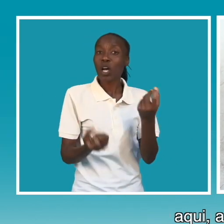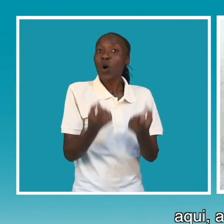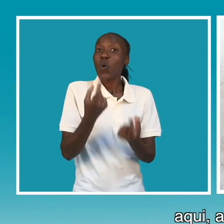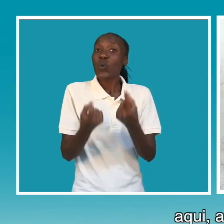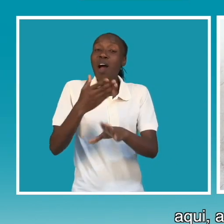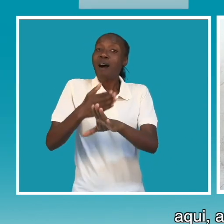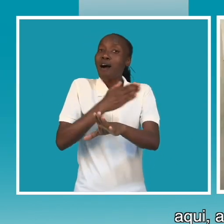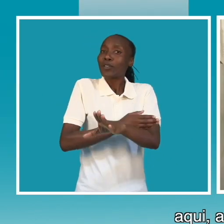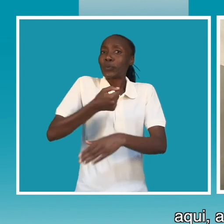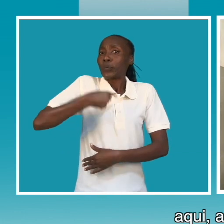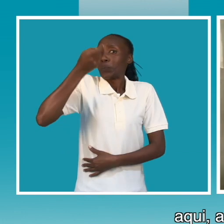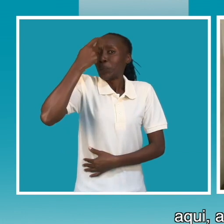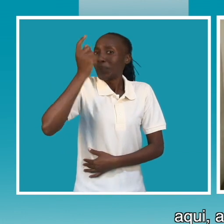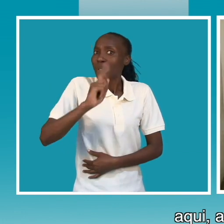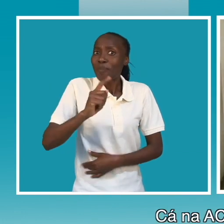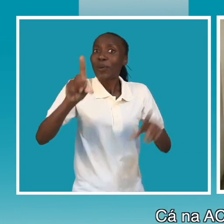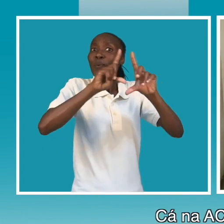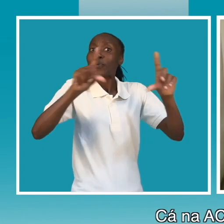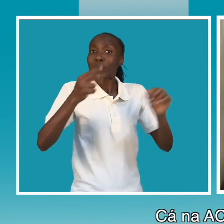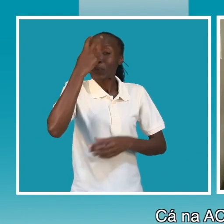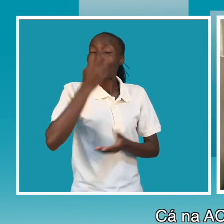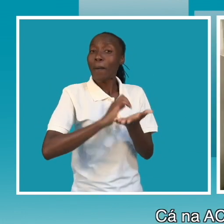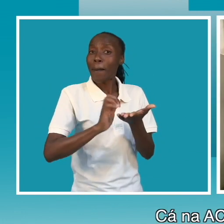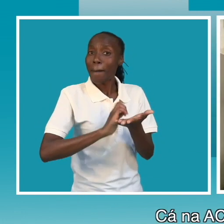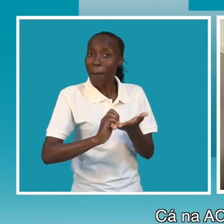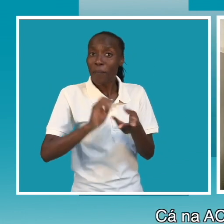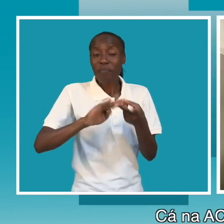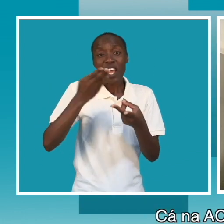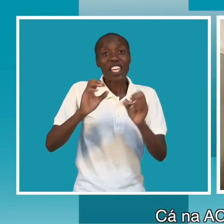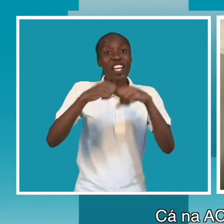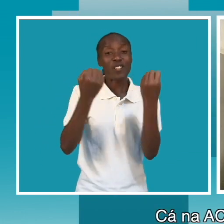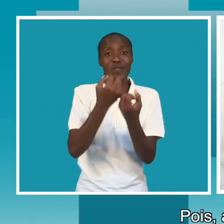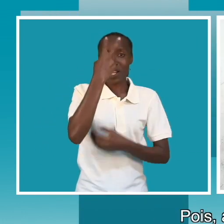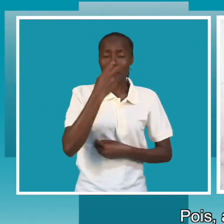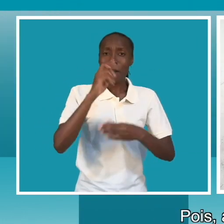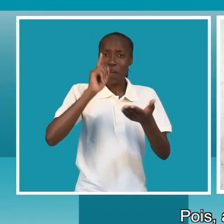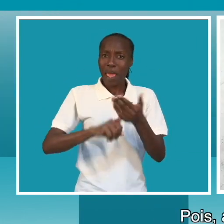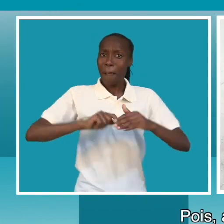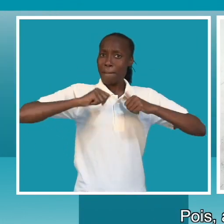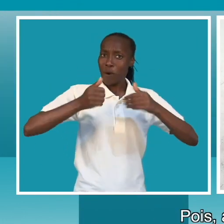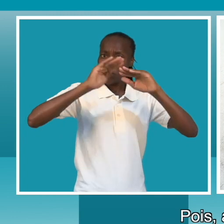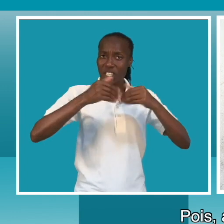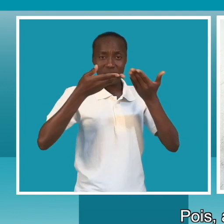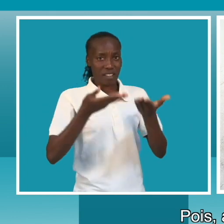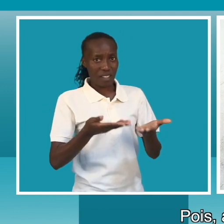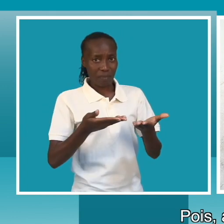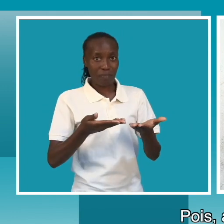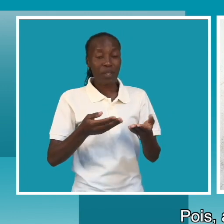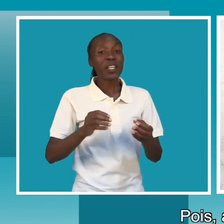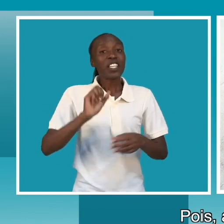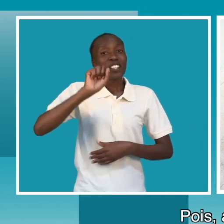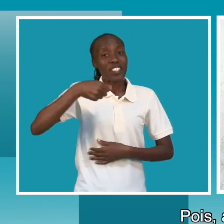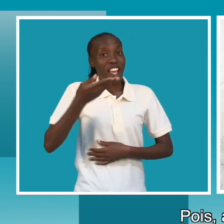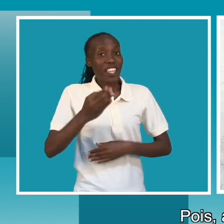não sabia acerca do Braille. Cá na cama é muito bom estar, pois aqui nós nos